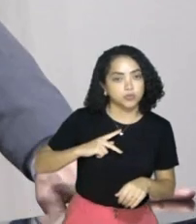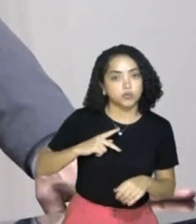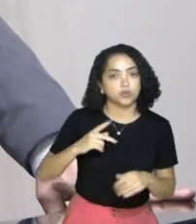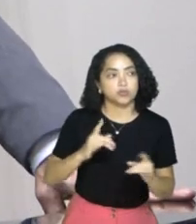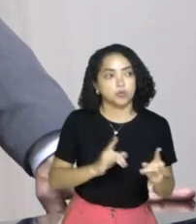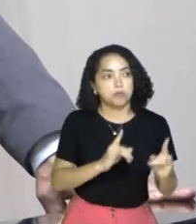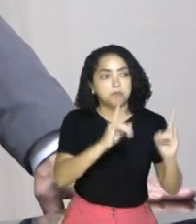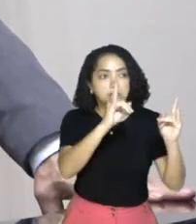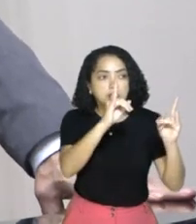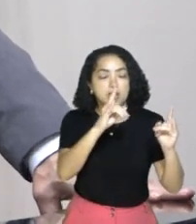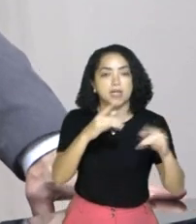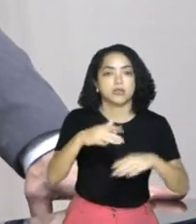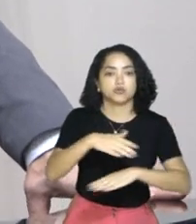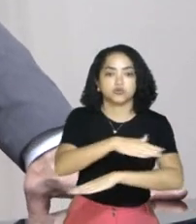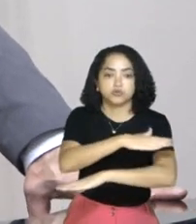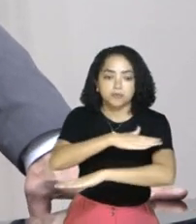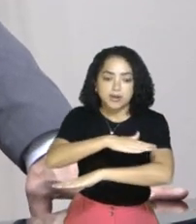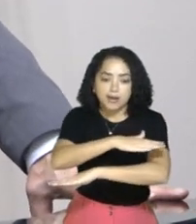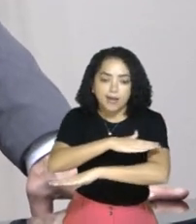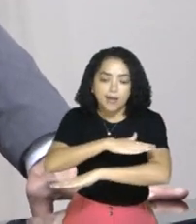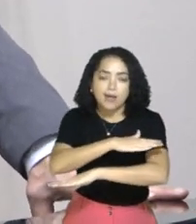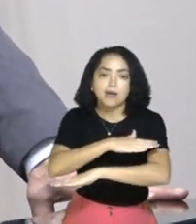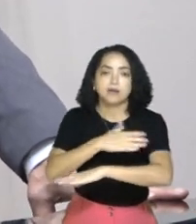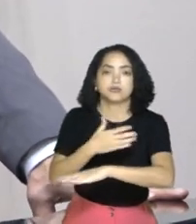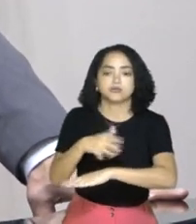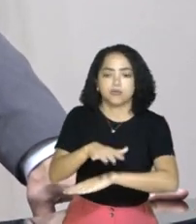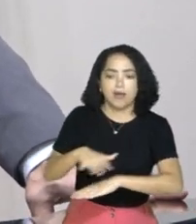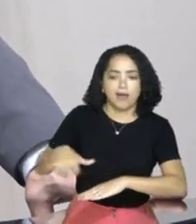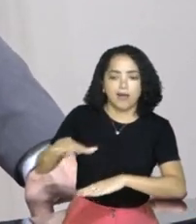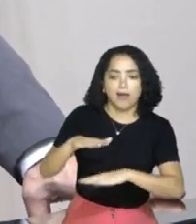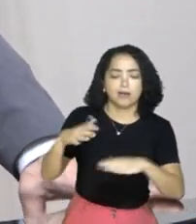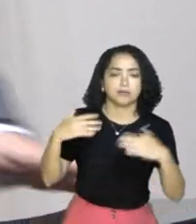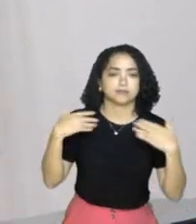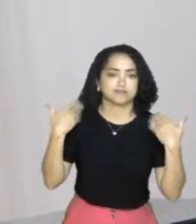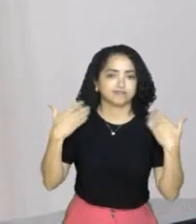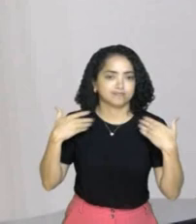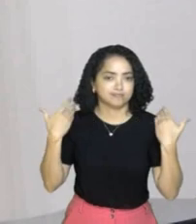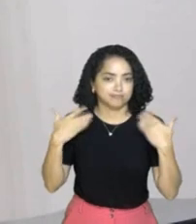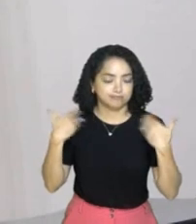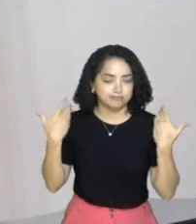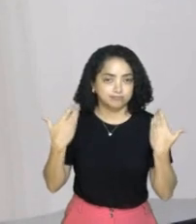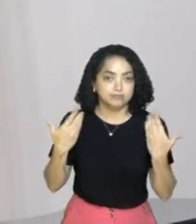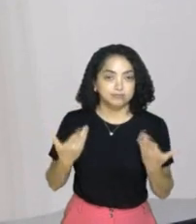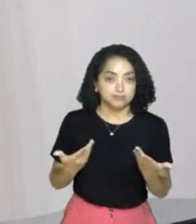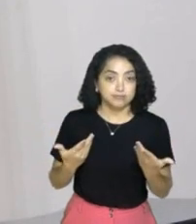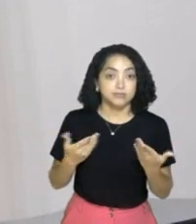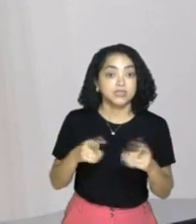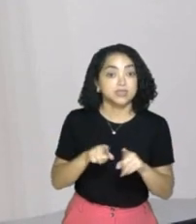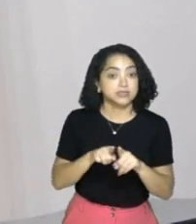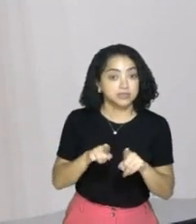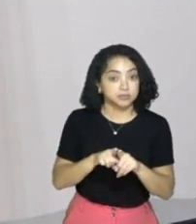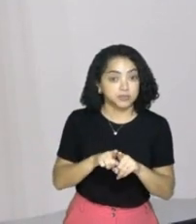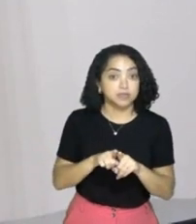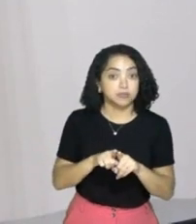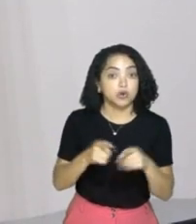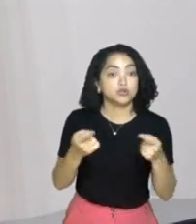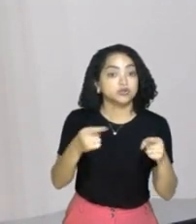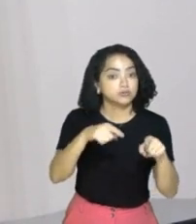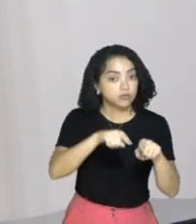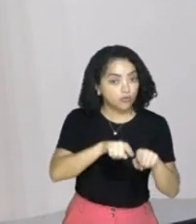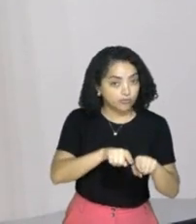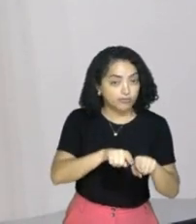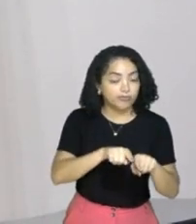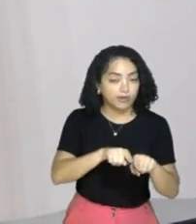prédios praças parques áreas de lazer e além disso o estado também pode firmar convênios